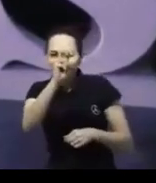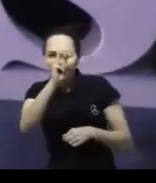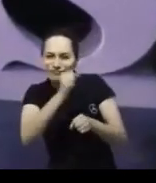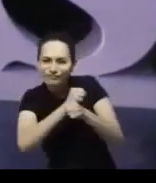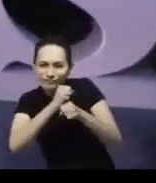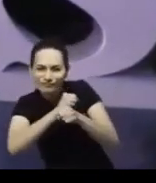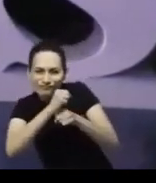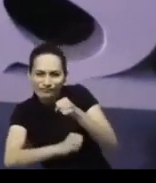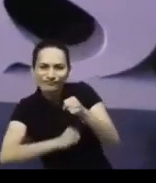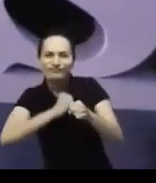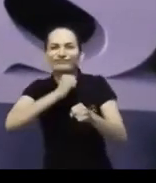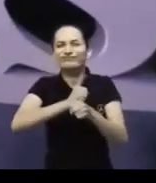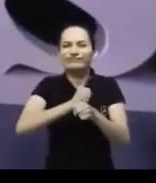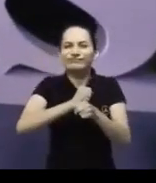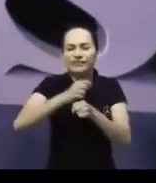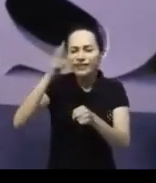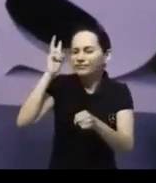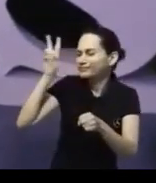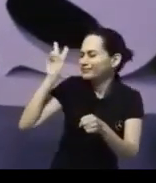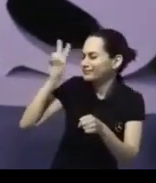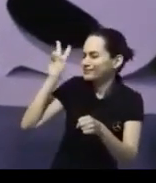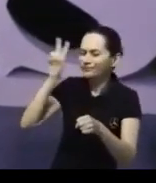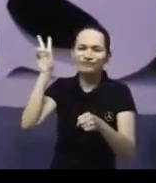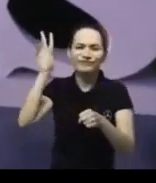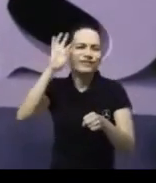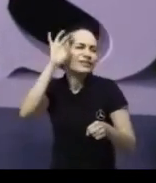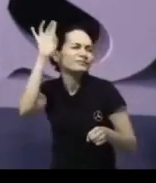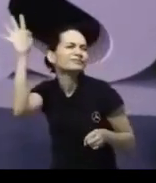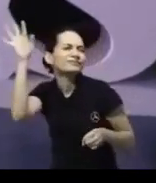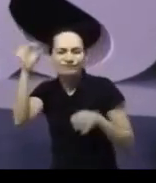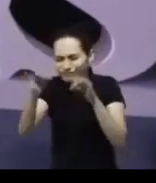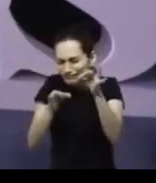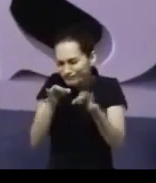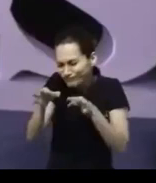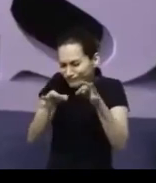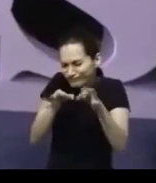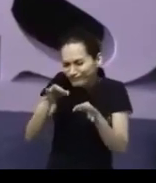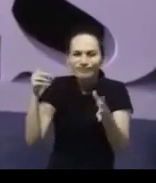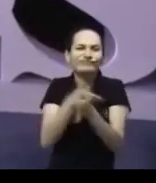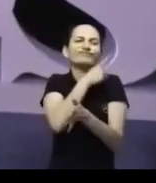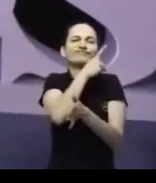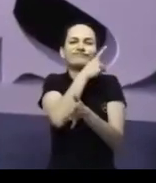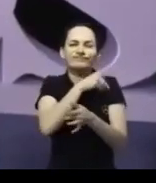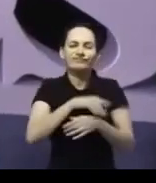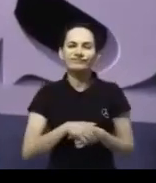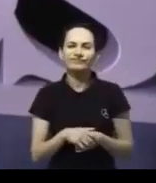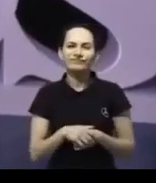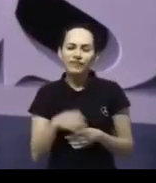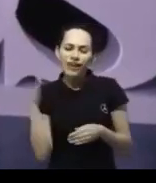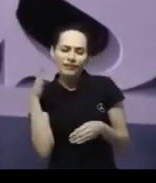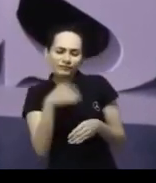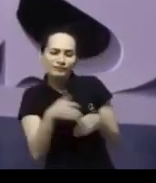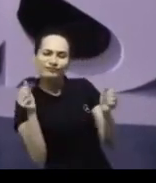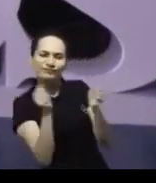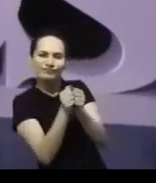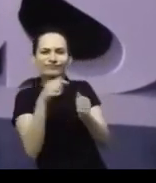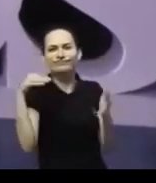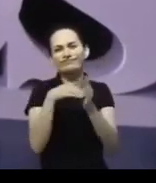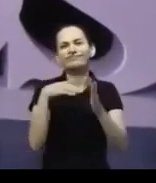Sessenta e cinco anos. Tantas histórias, planos, projetos e conquistas. E chegamos juntos até